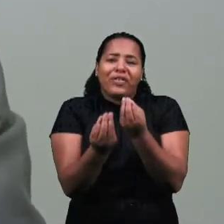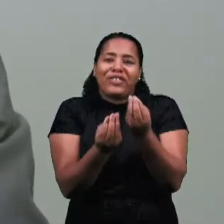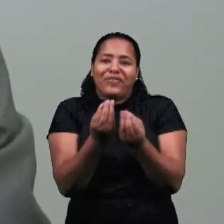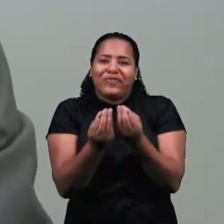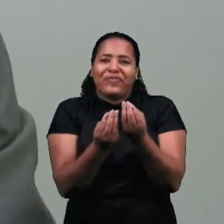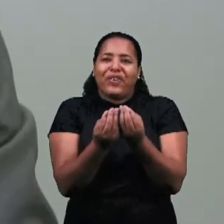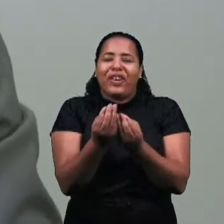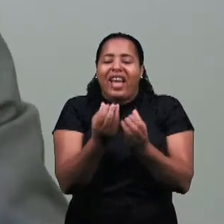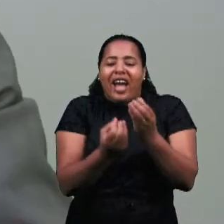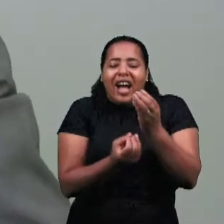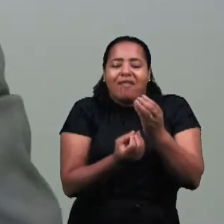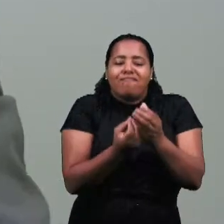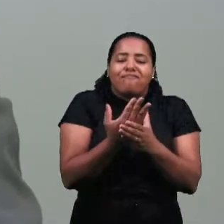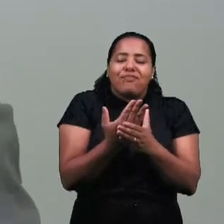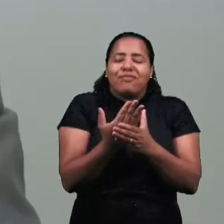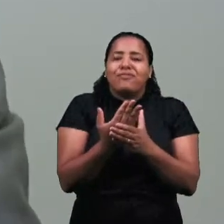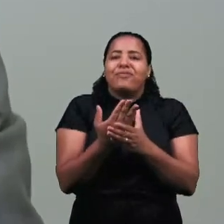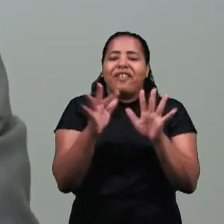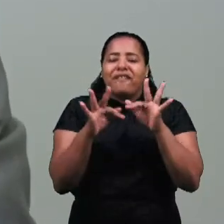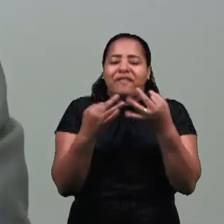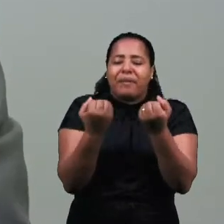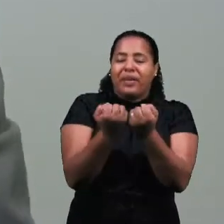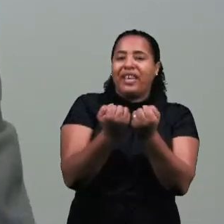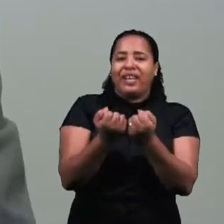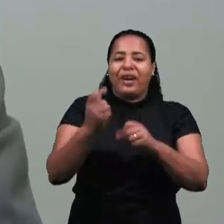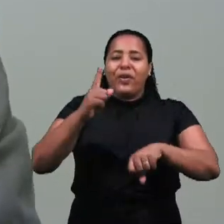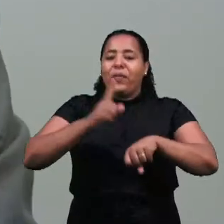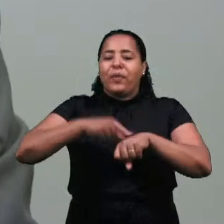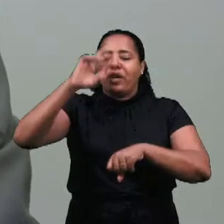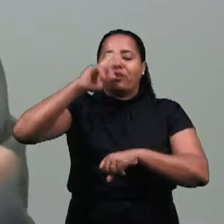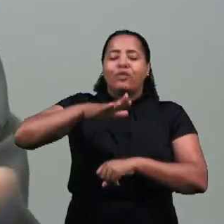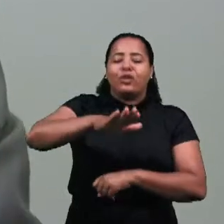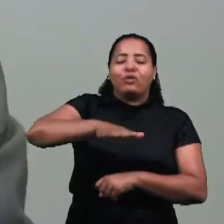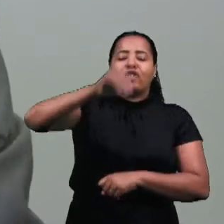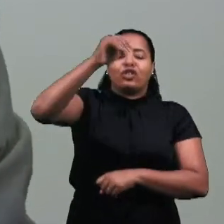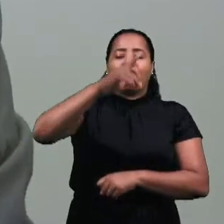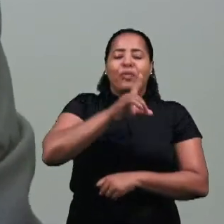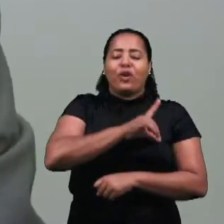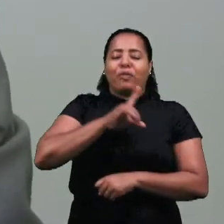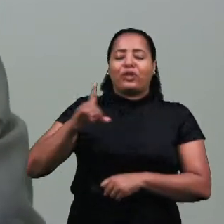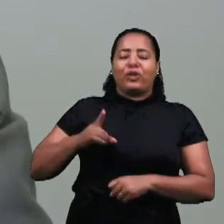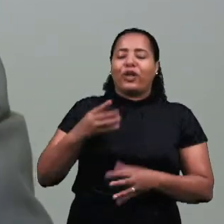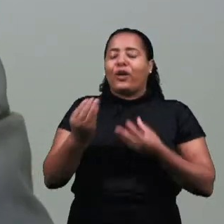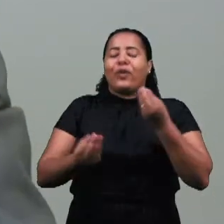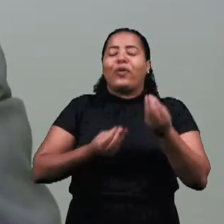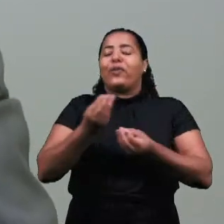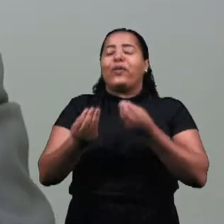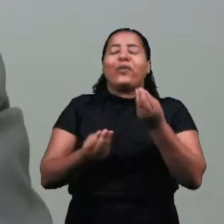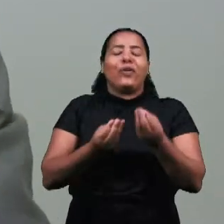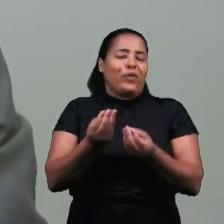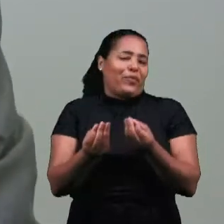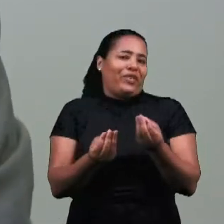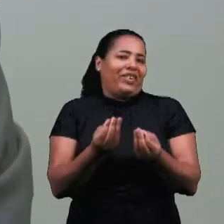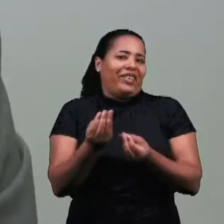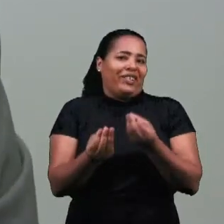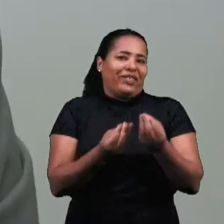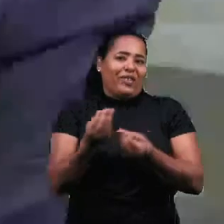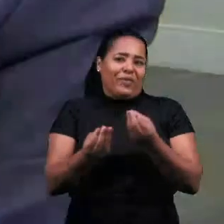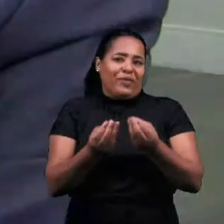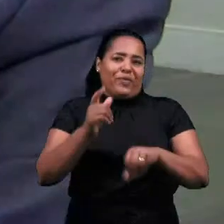como é que foi o diaconato, como é que foi o senhor, porque o tempo já está passando, passa muito rápido, como é que foi o senhor a ser